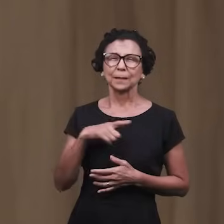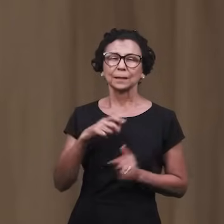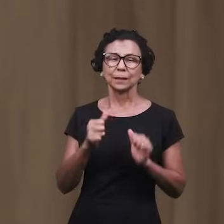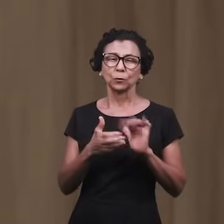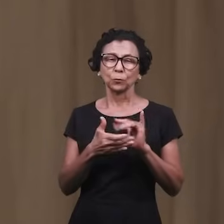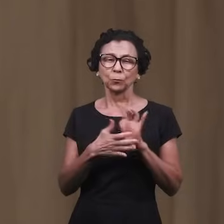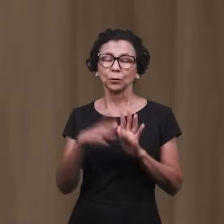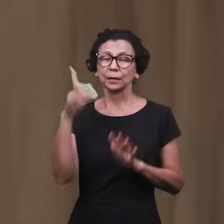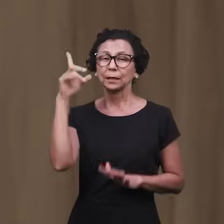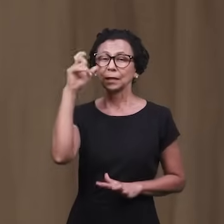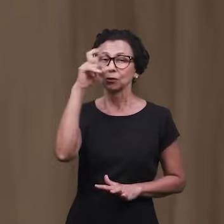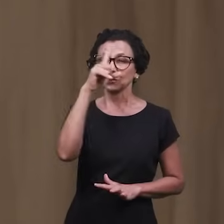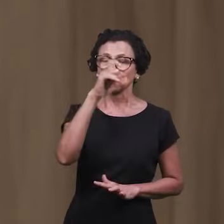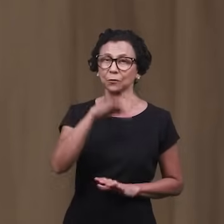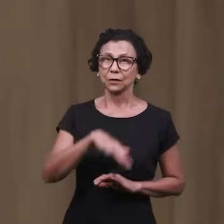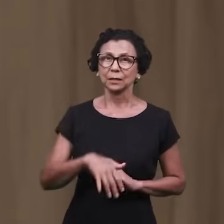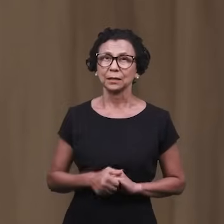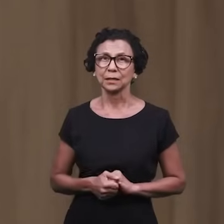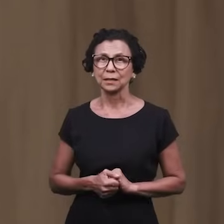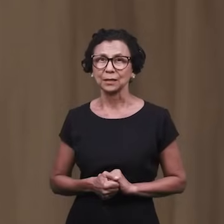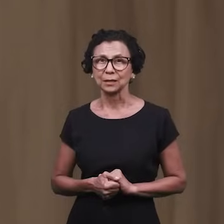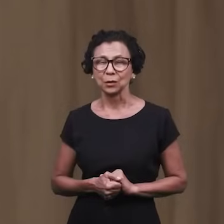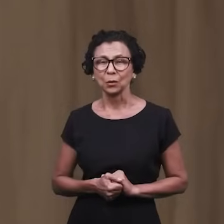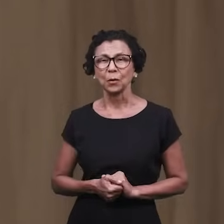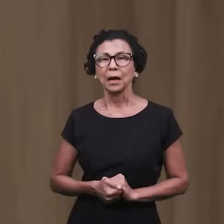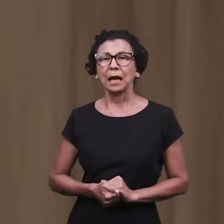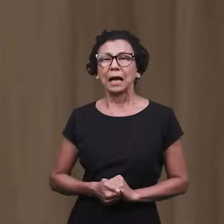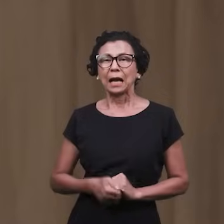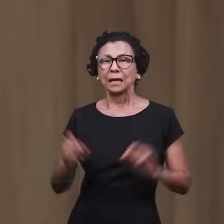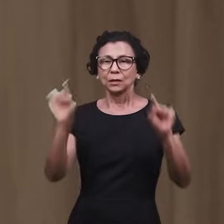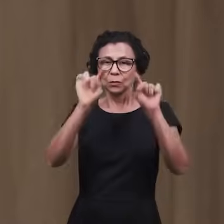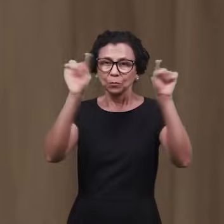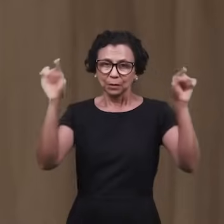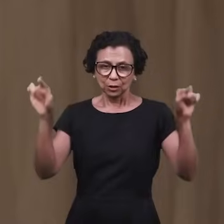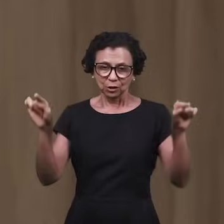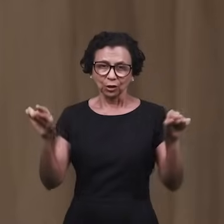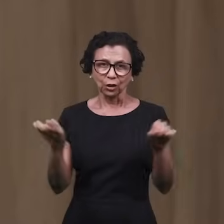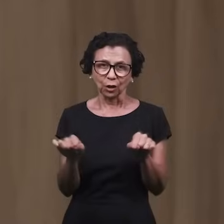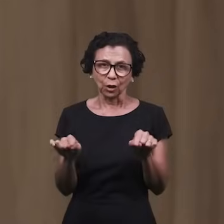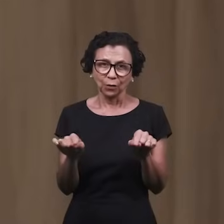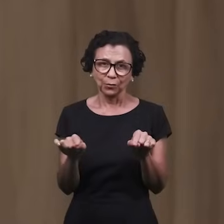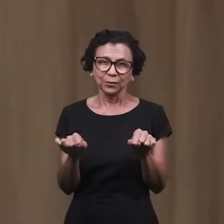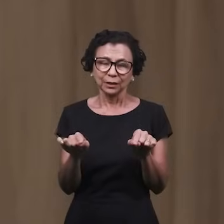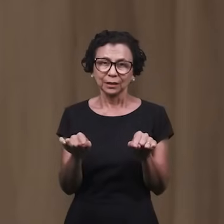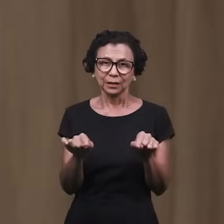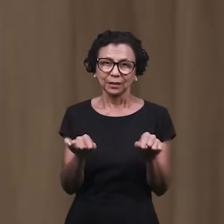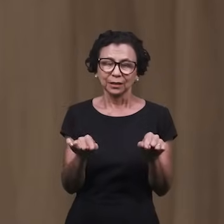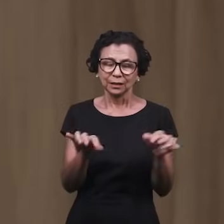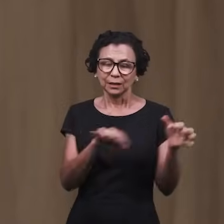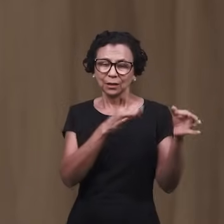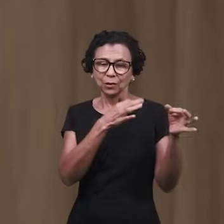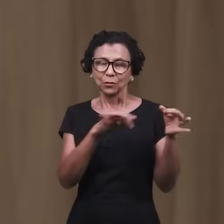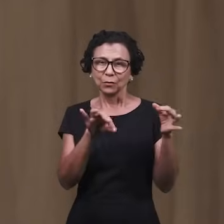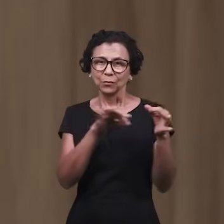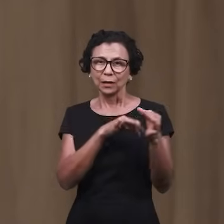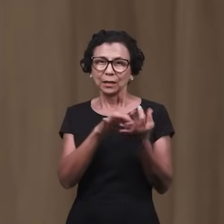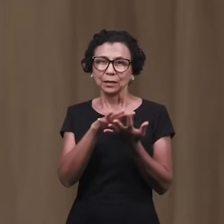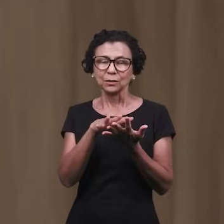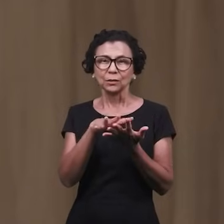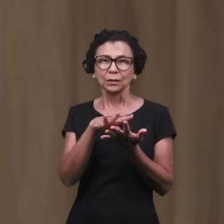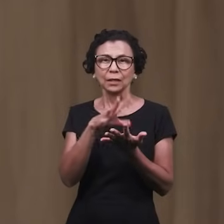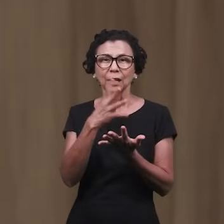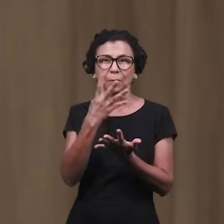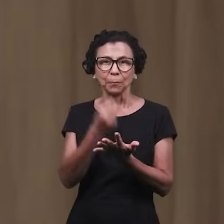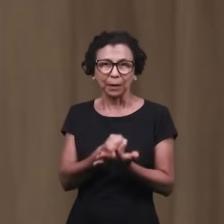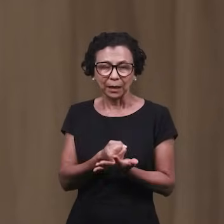dificuldade específica. Deixa eu gravar um trecho desse louvor para mostrar aos irmãos qual é a forma certa de executar. Eu gravo e é sempre um retorno muito bom, porque